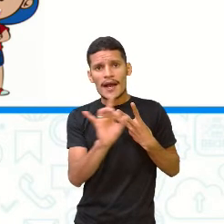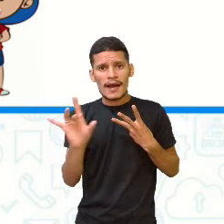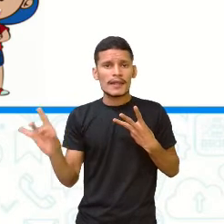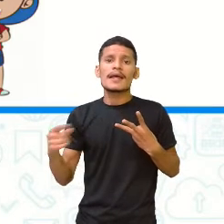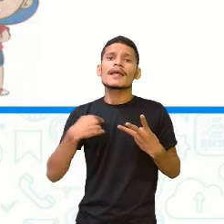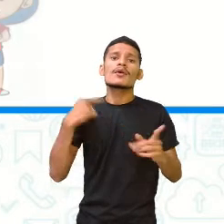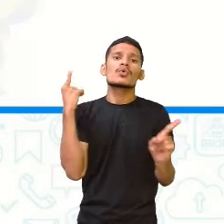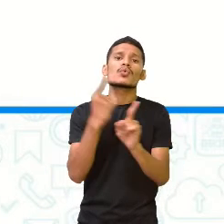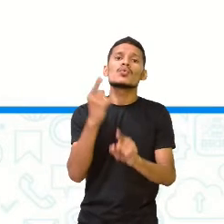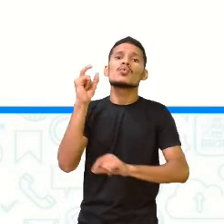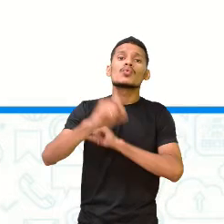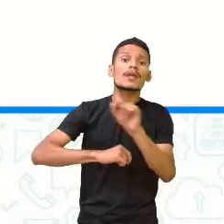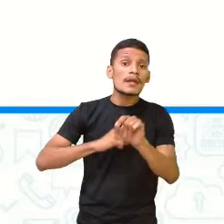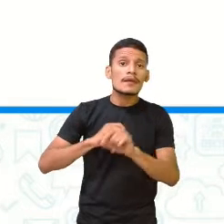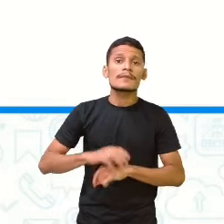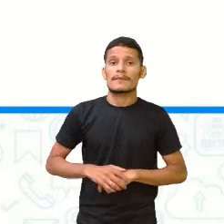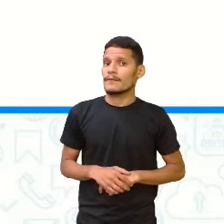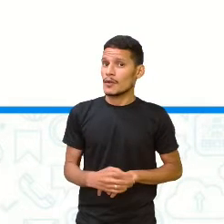vou encontrar